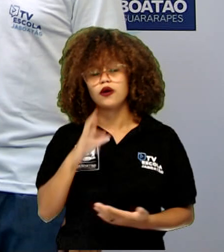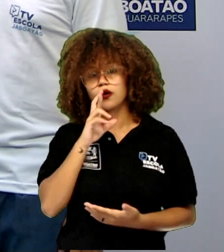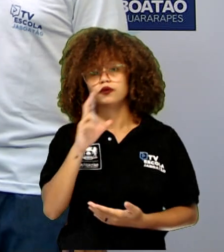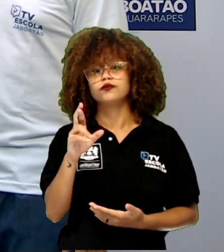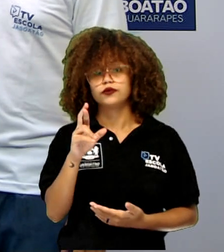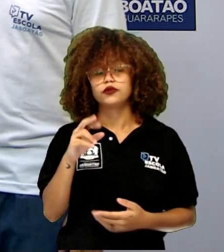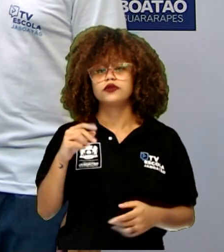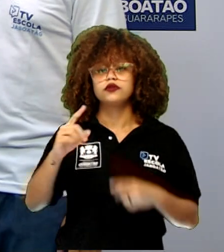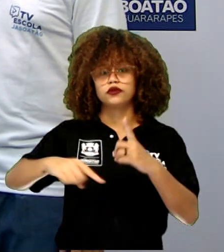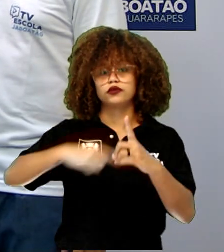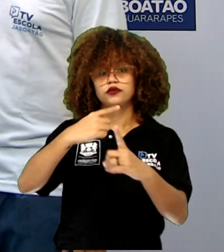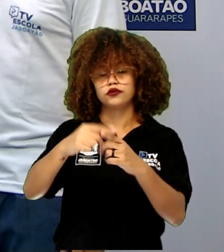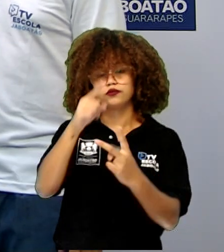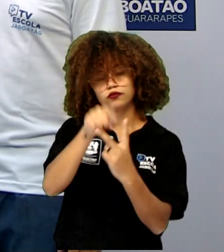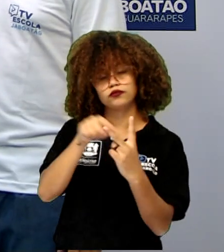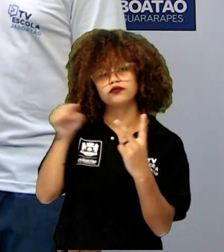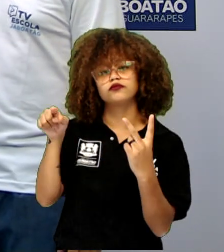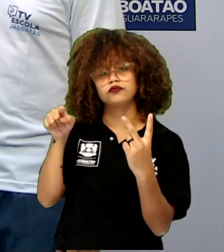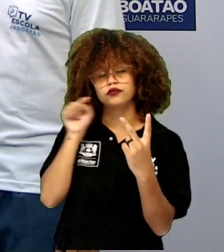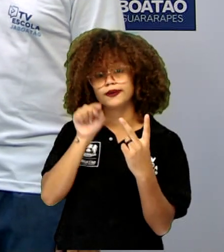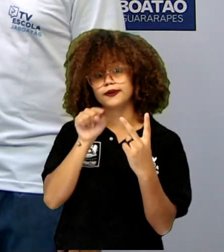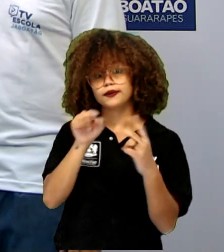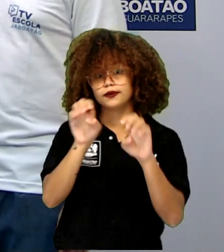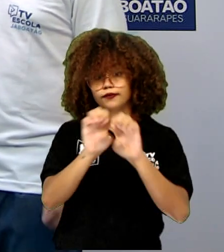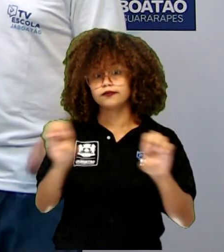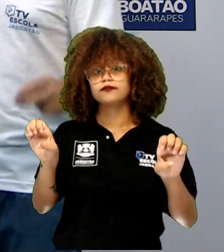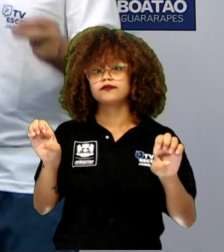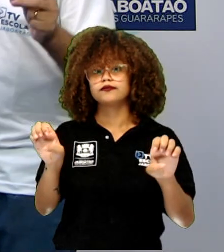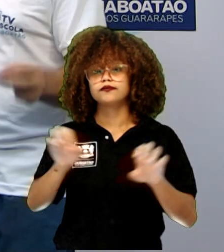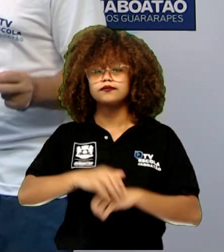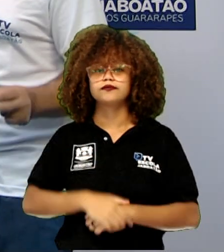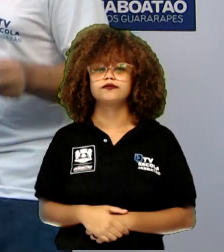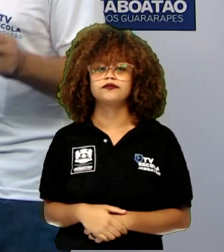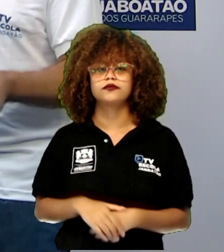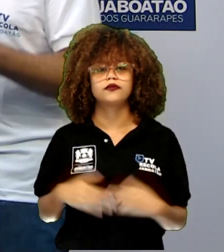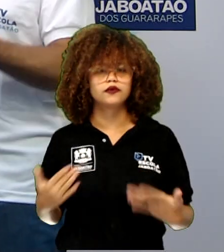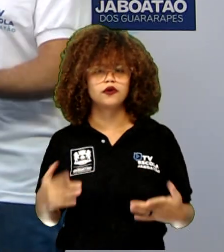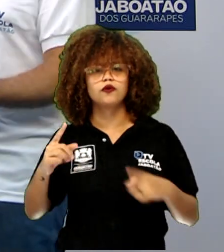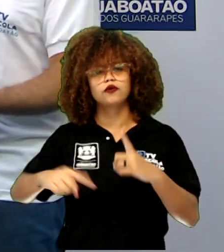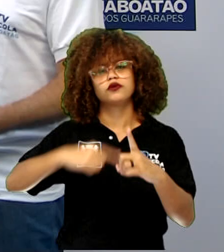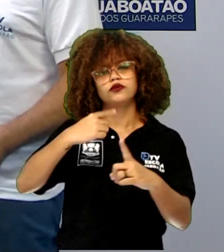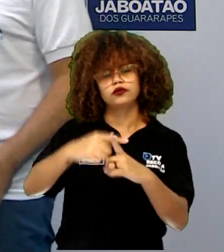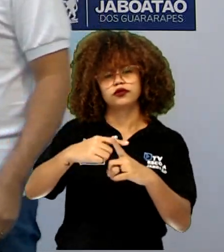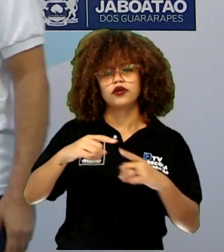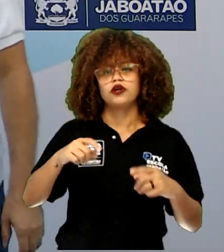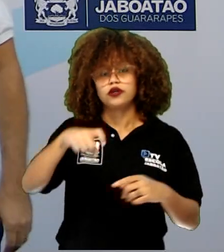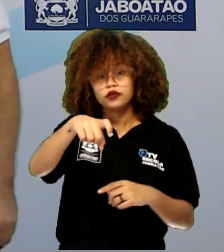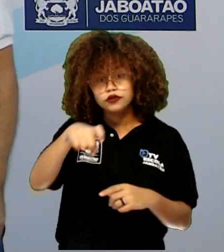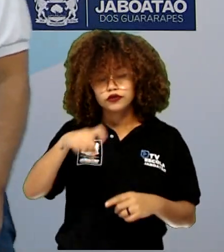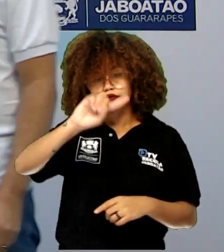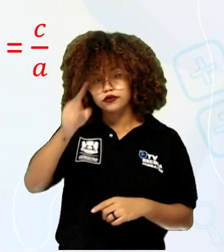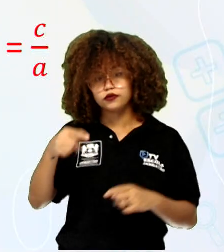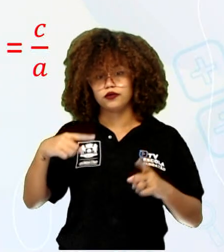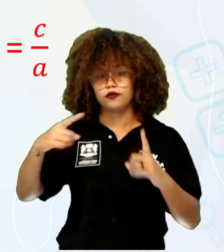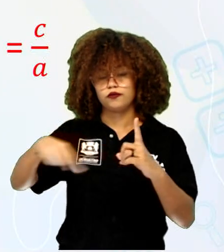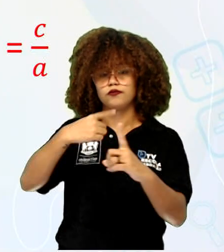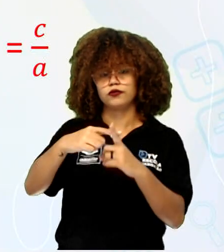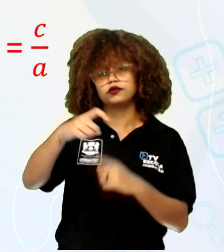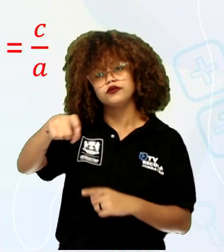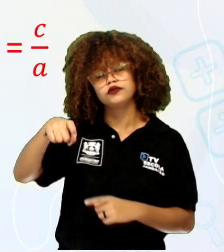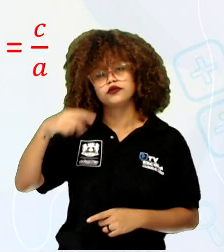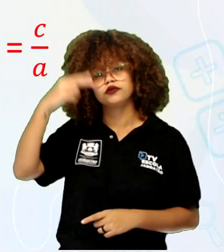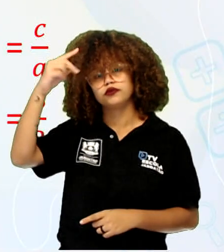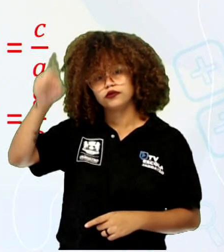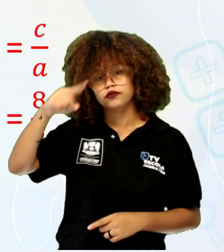que é a soma das raízes dessa equação no caso a soma Chimbinha mas tem duas linhas = 5